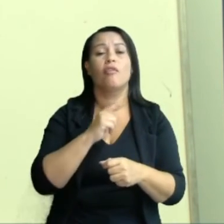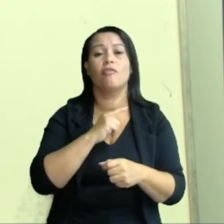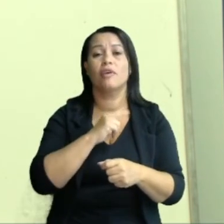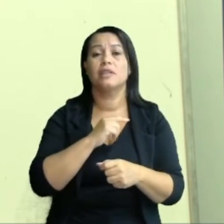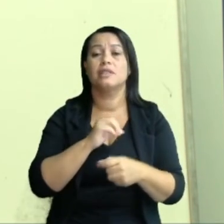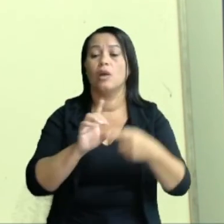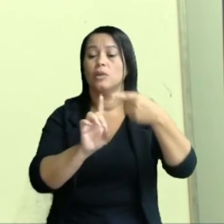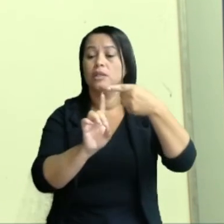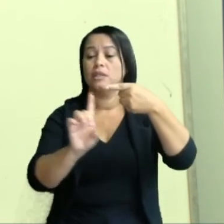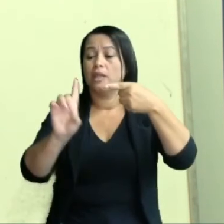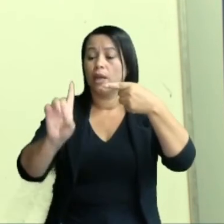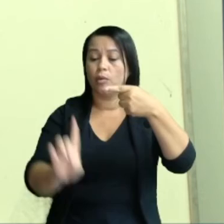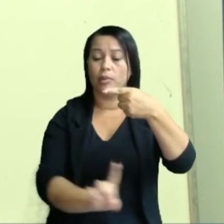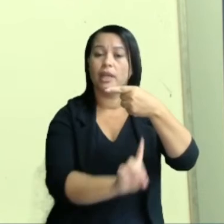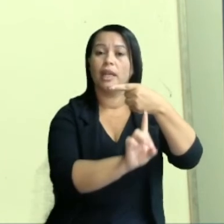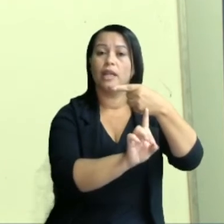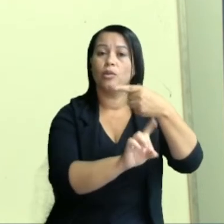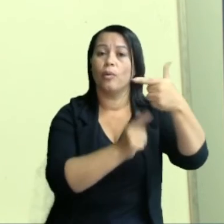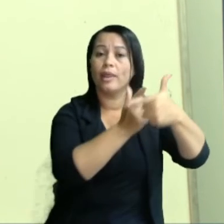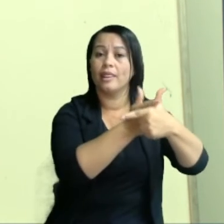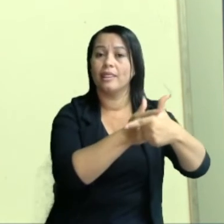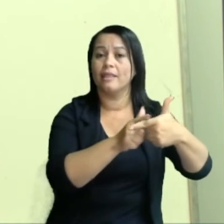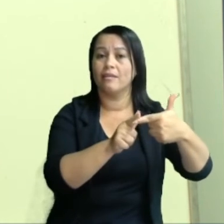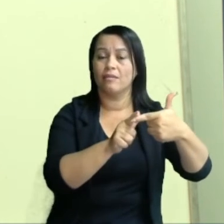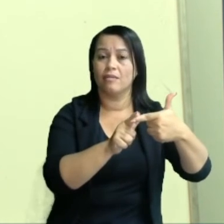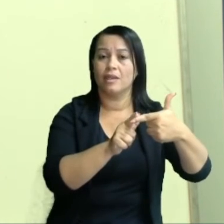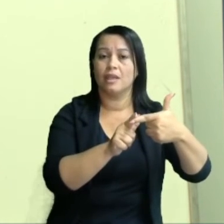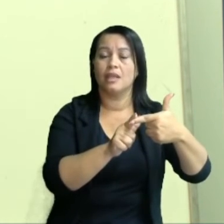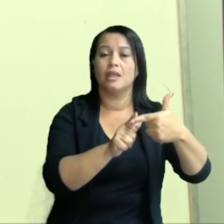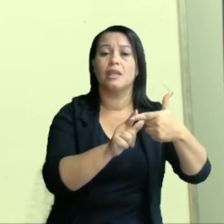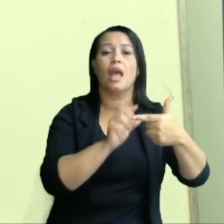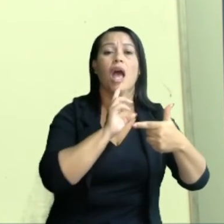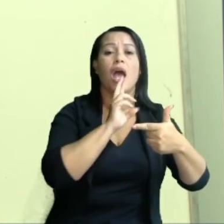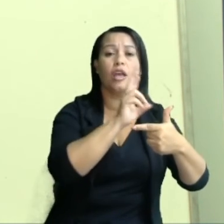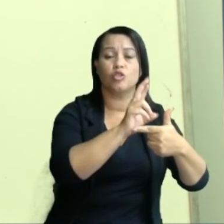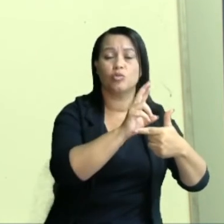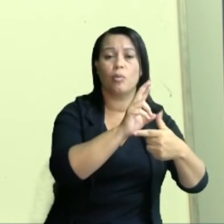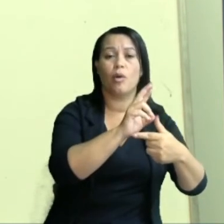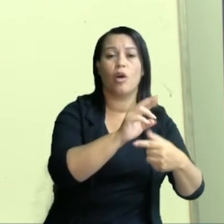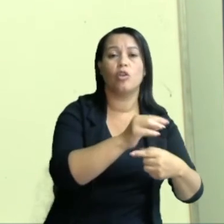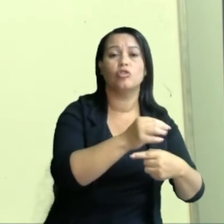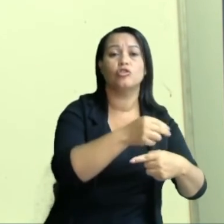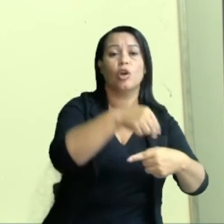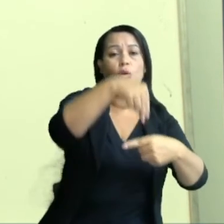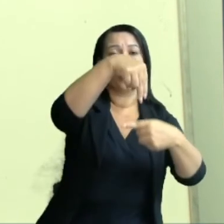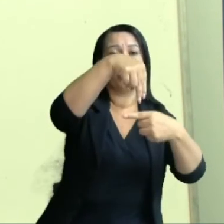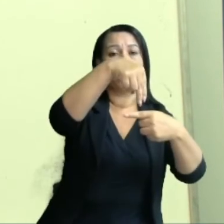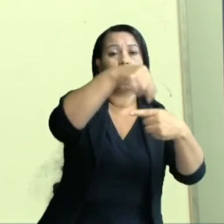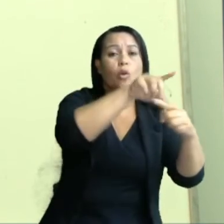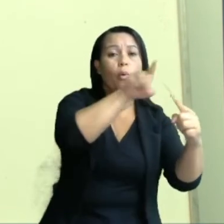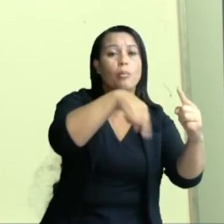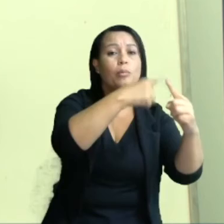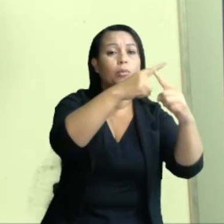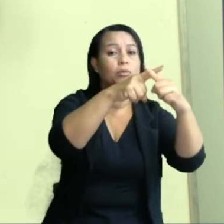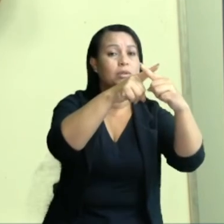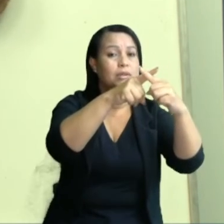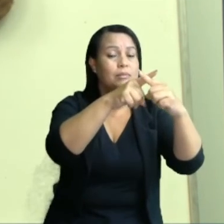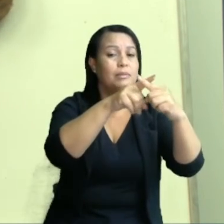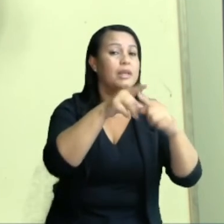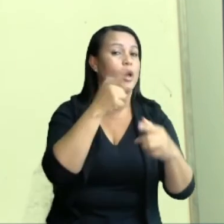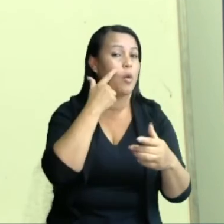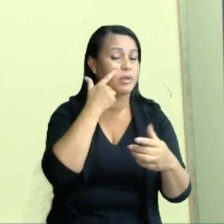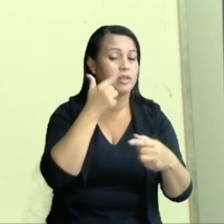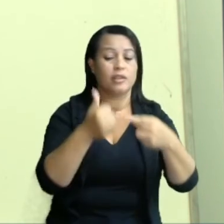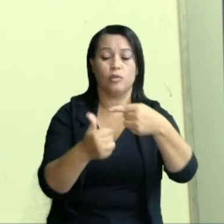denominador com denominador, divide. O resultado com o numerador multiplica.